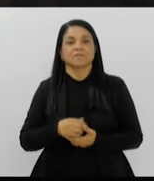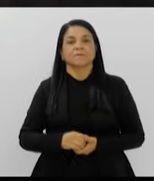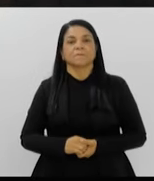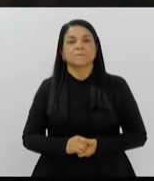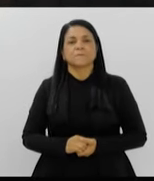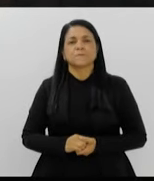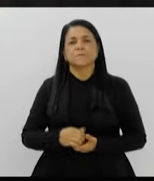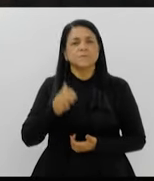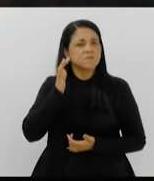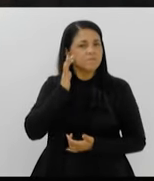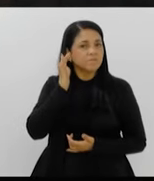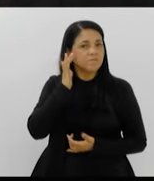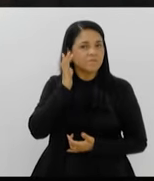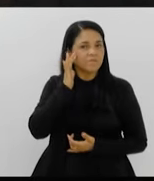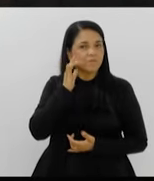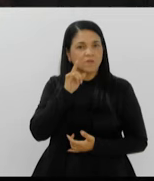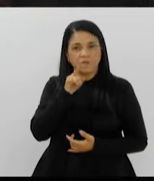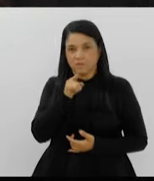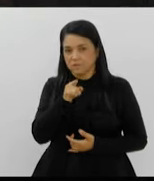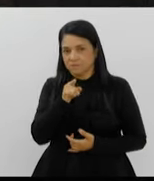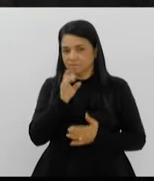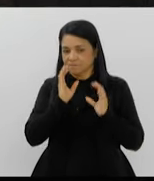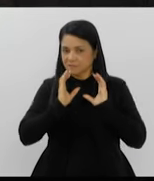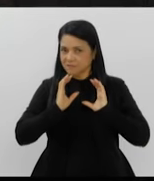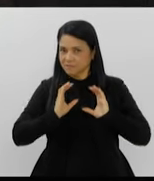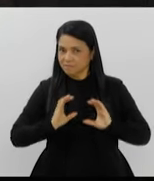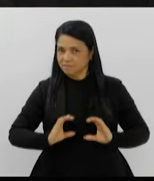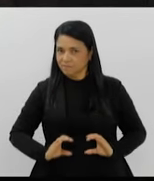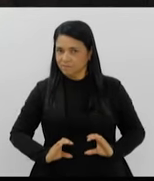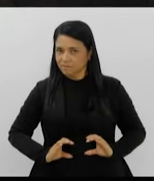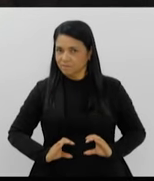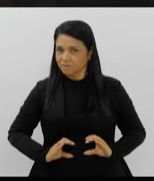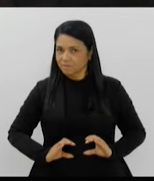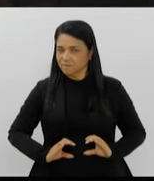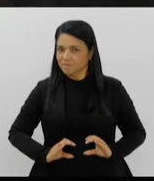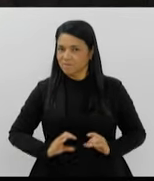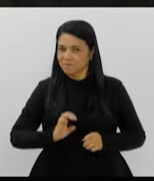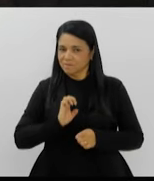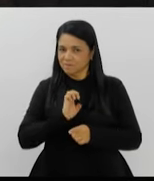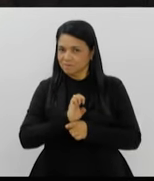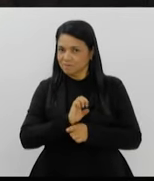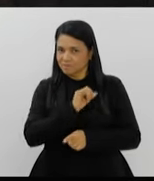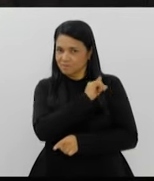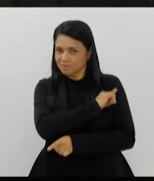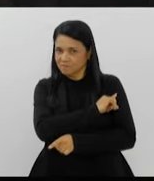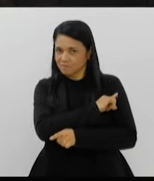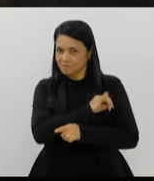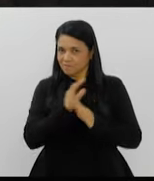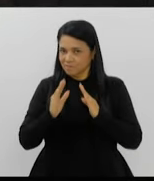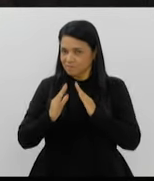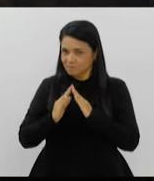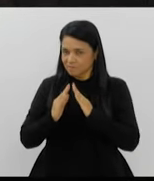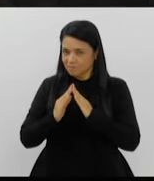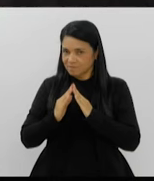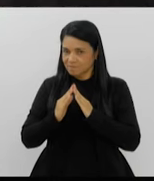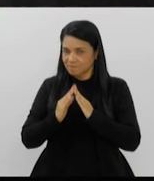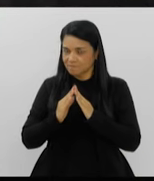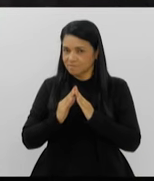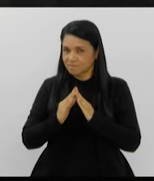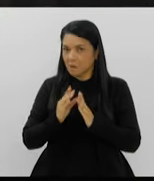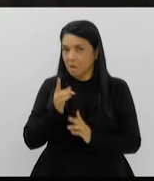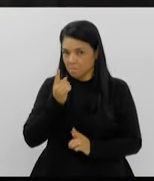Imaginem você, cidadão do Rio de Janeiro, a seguinte